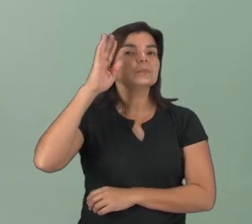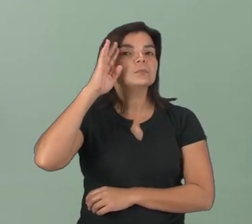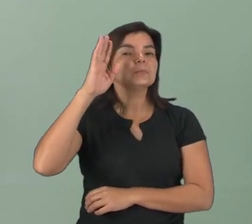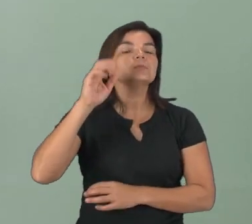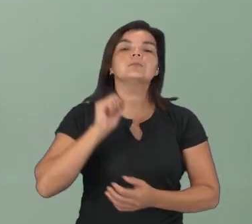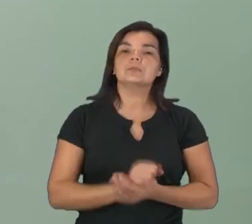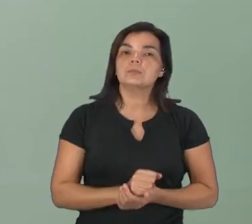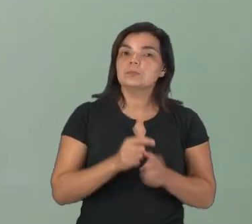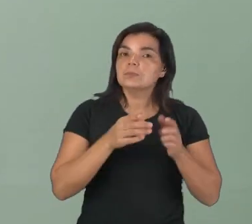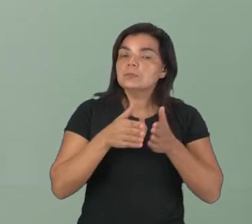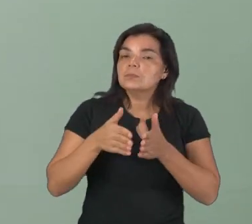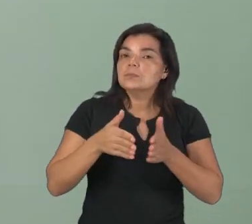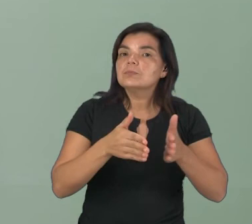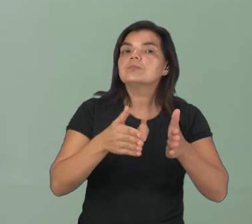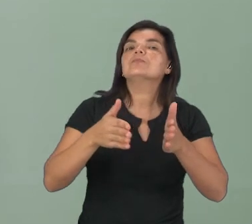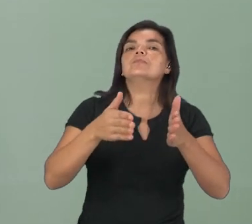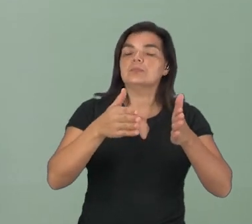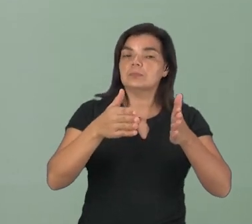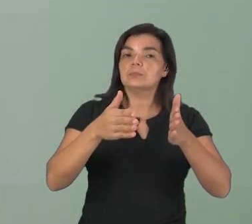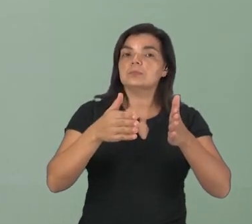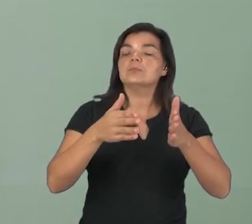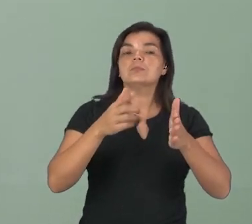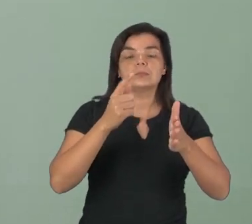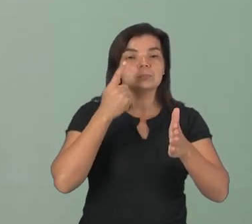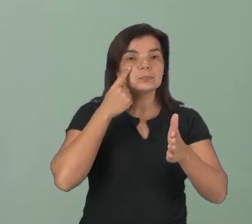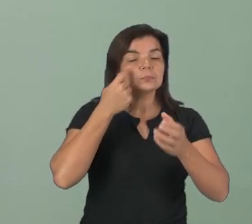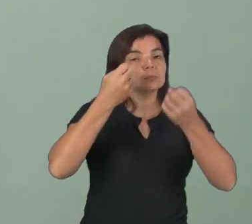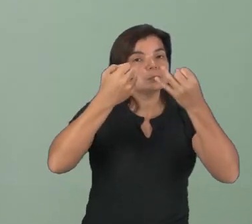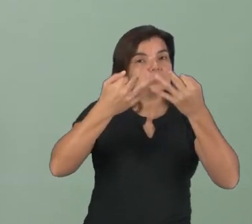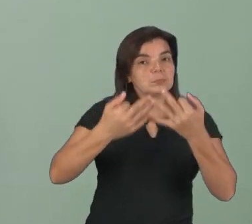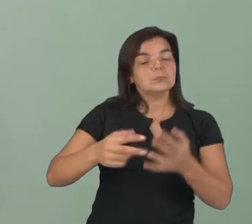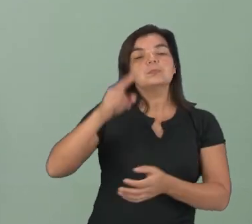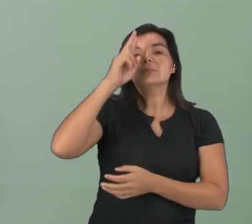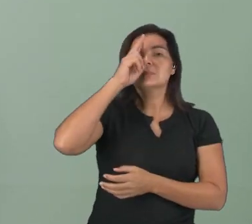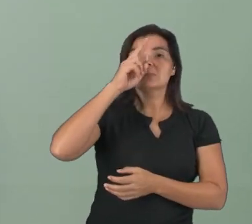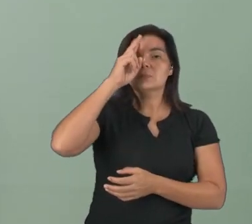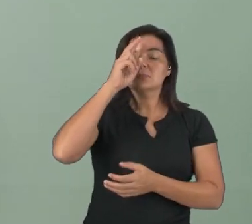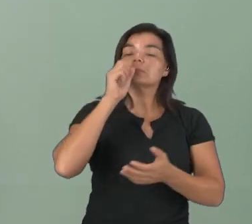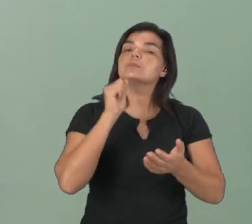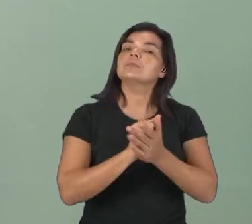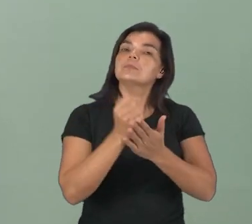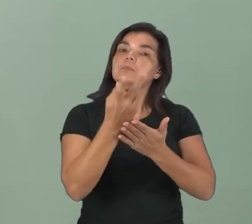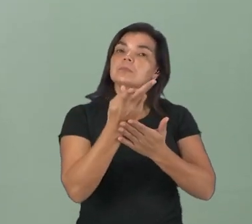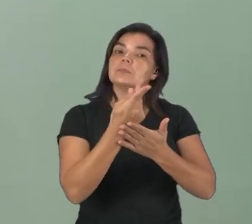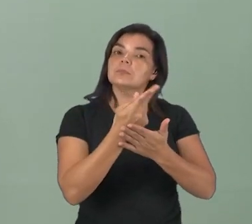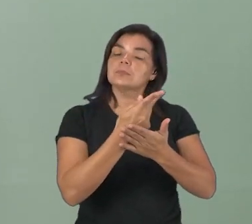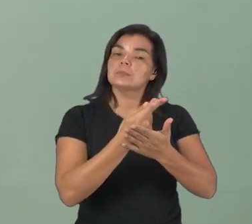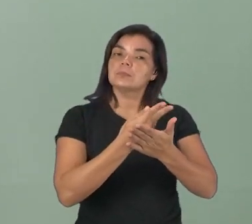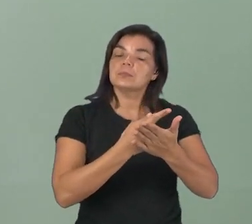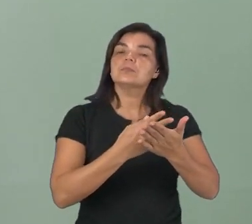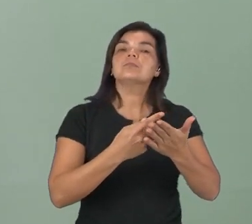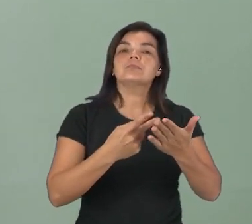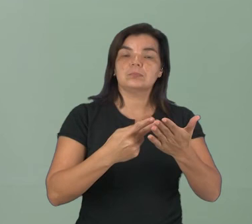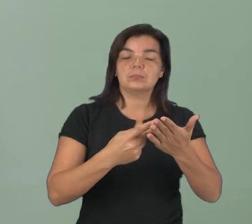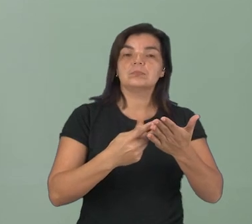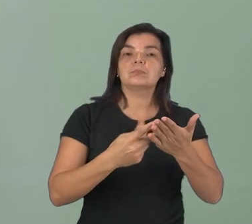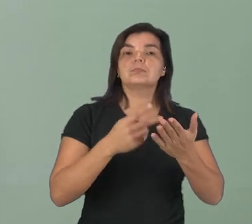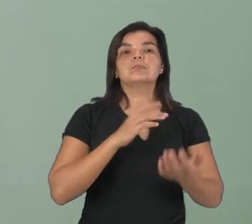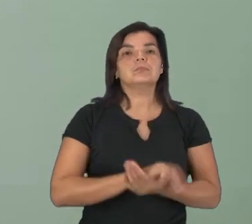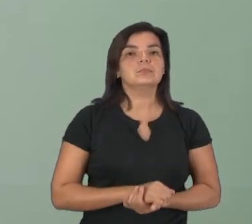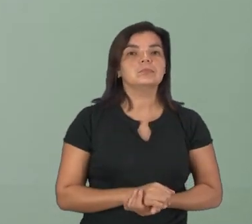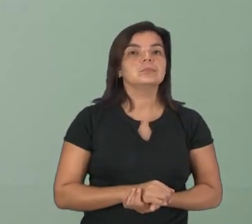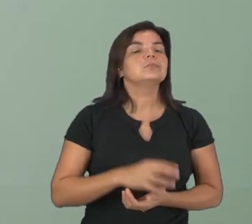imaginaram o percurso, não é, que foi contado na história e registraram através de